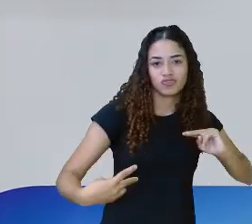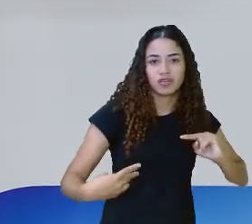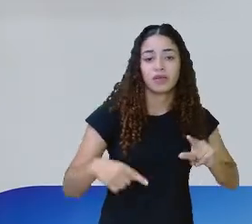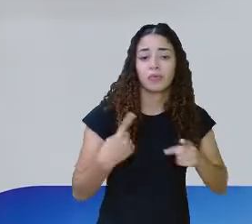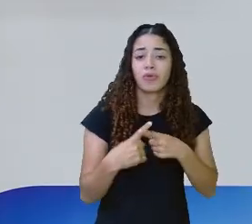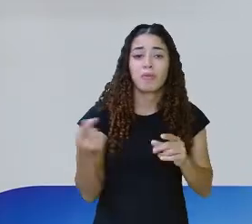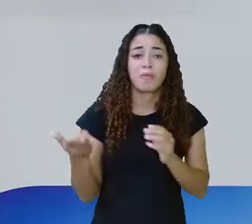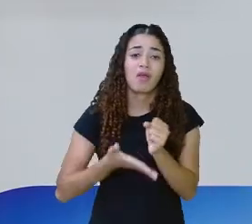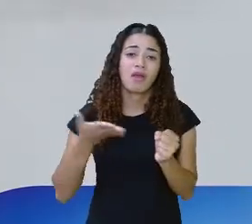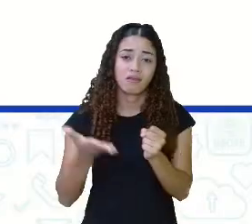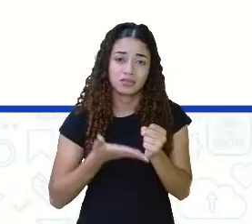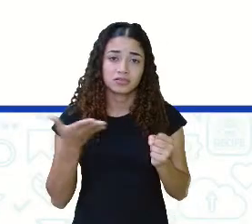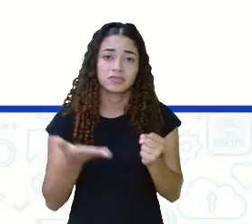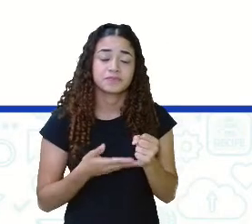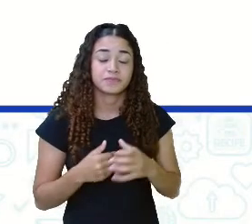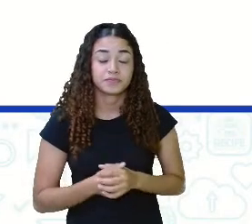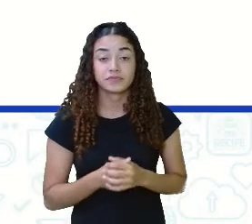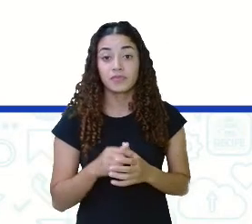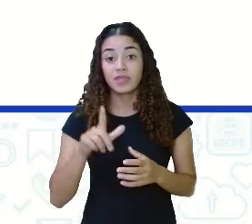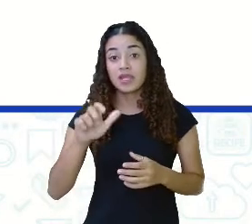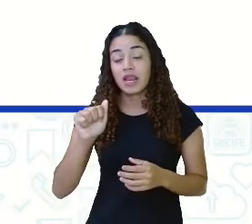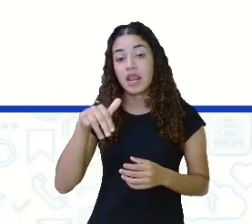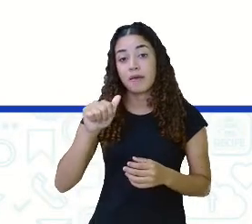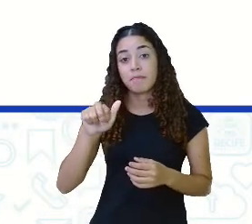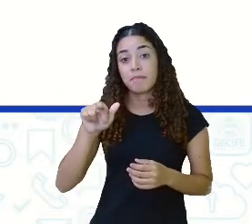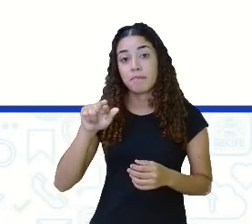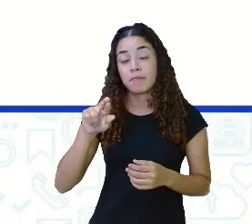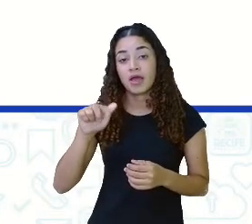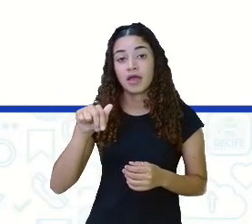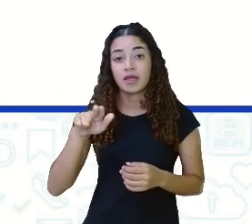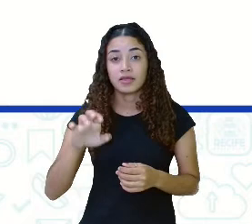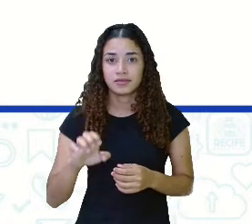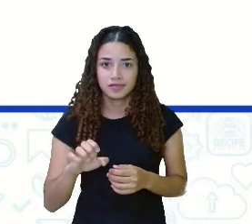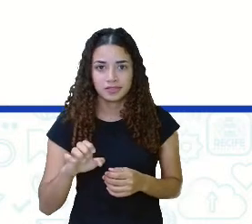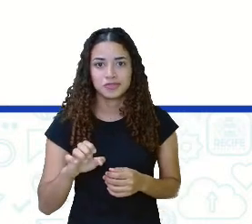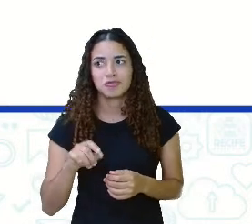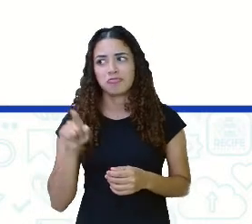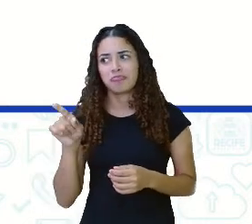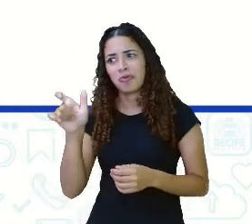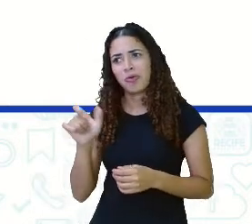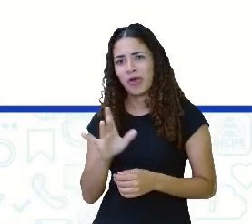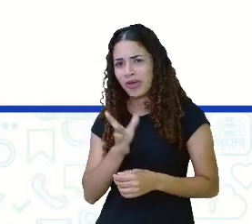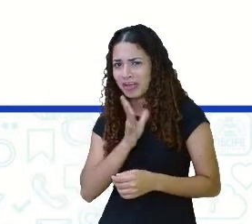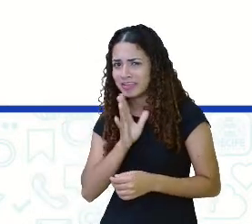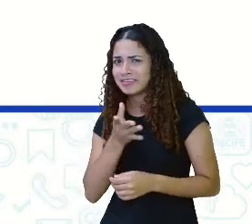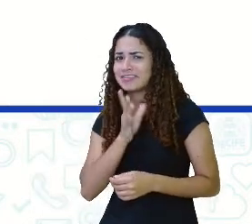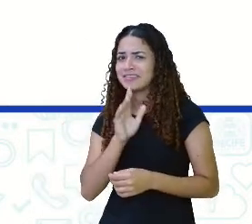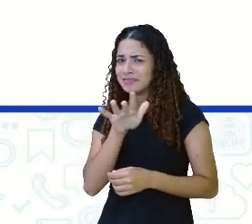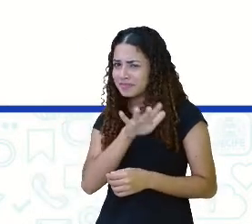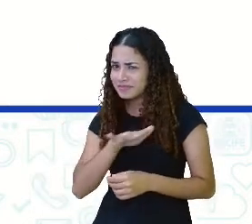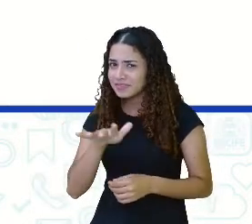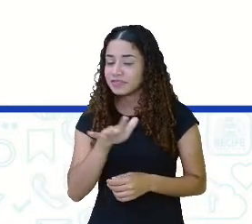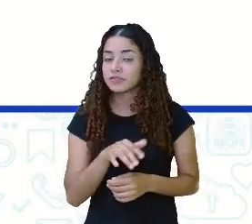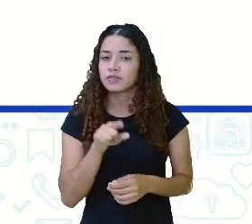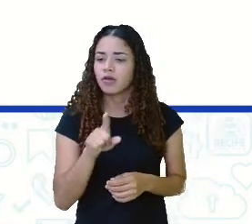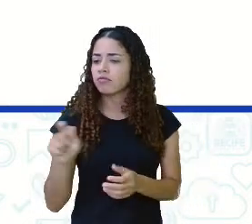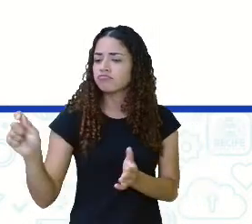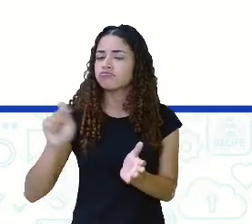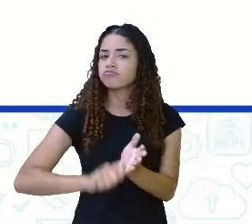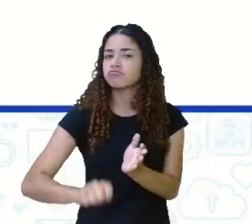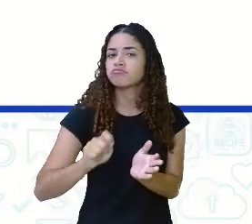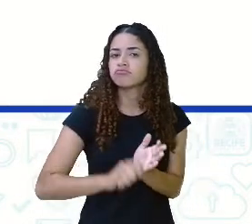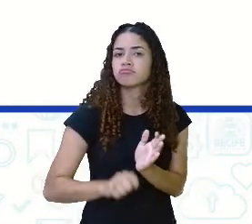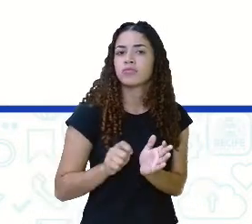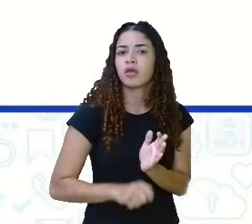Então, Lamarck, quem nunca ouviu falar em Lamarck, hein, professora? Não é? Então, o que é que Lamarck escreveu